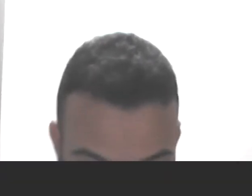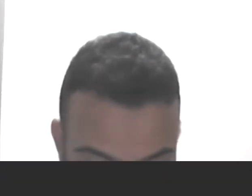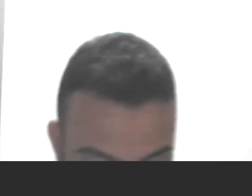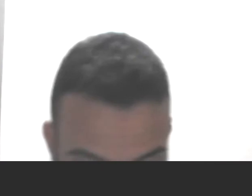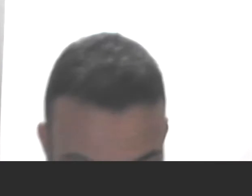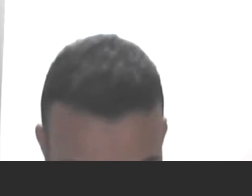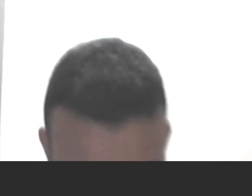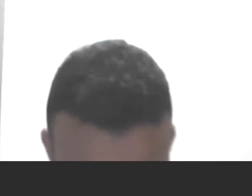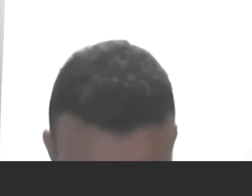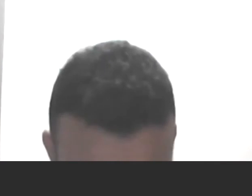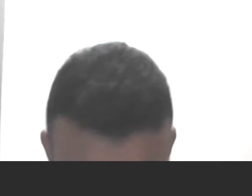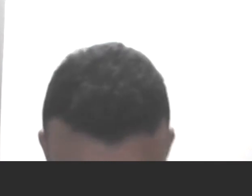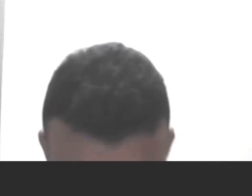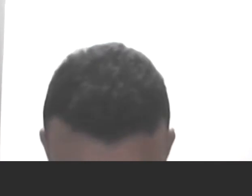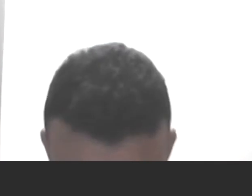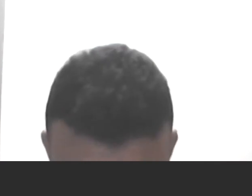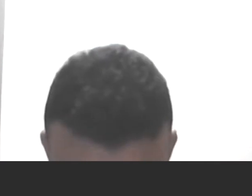uma